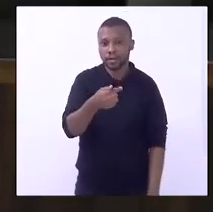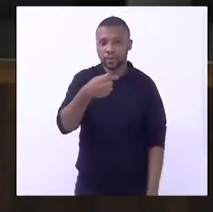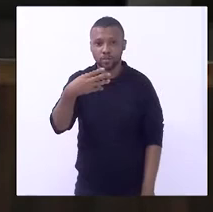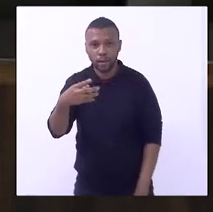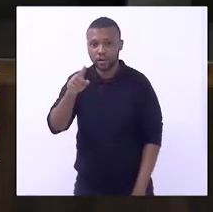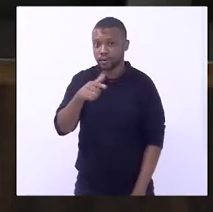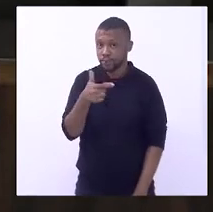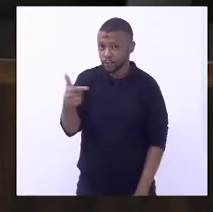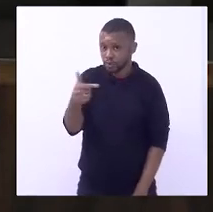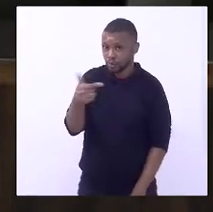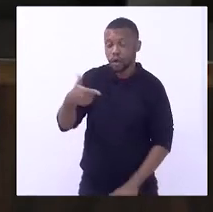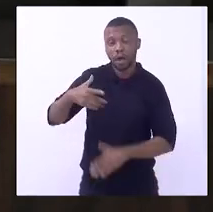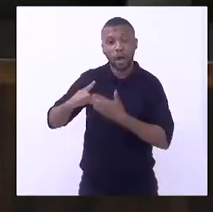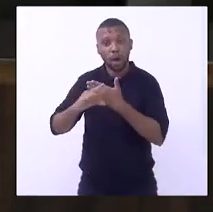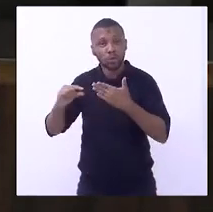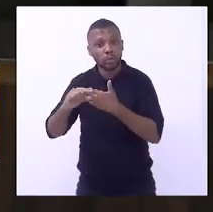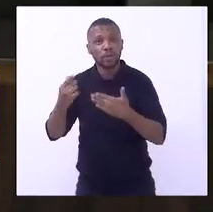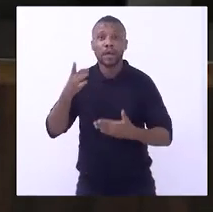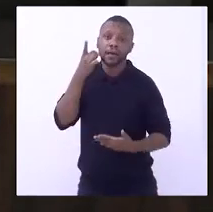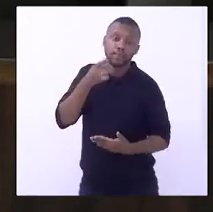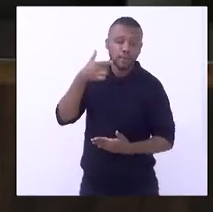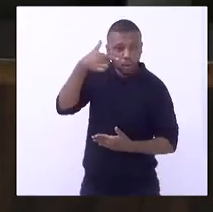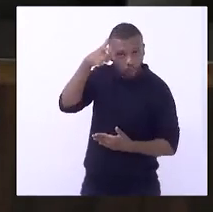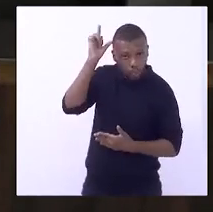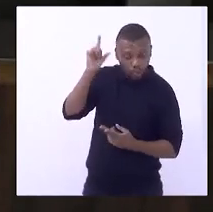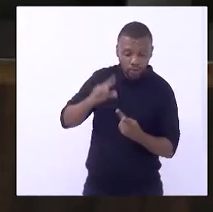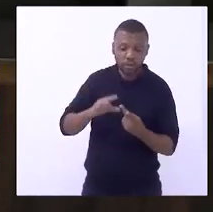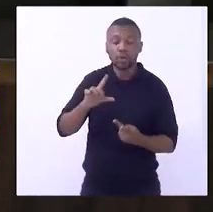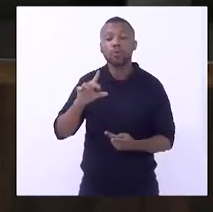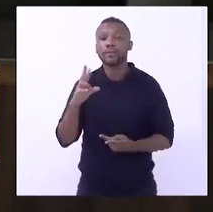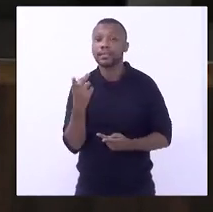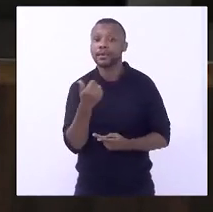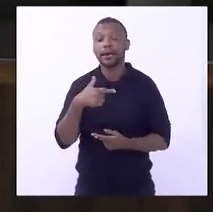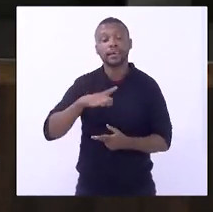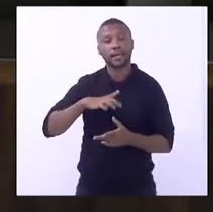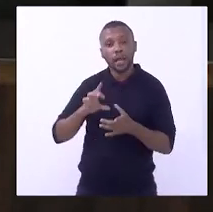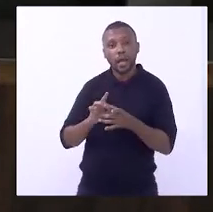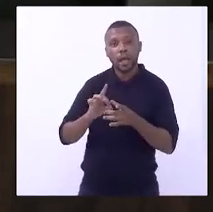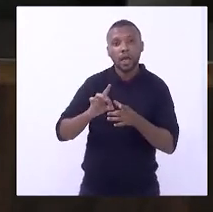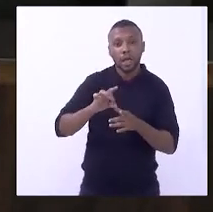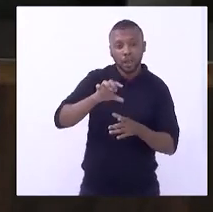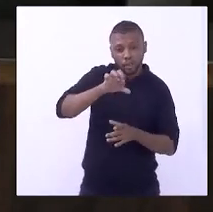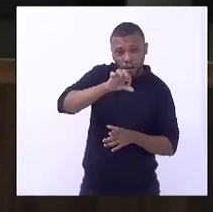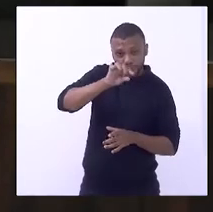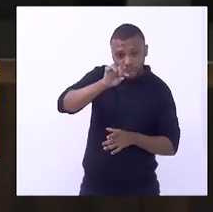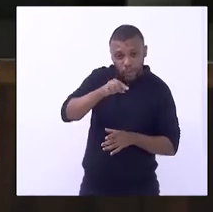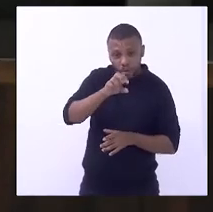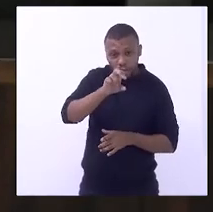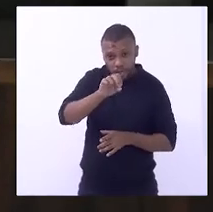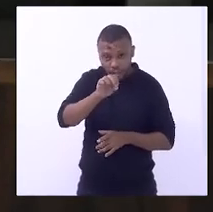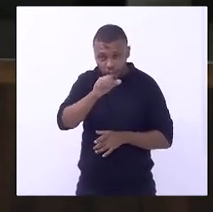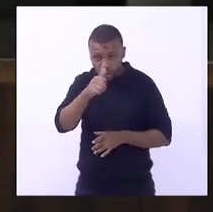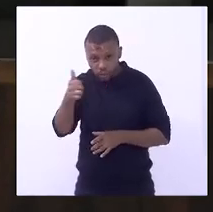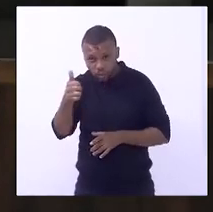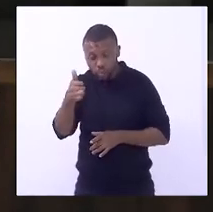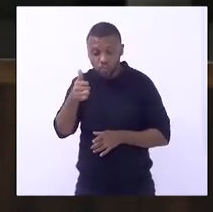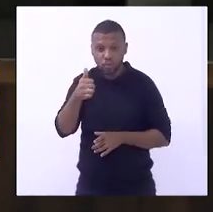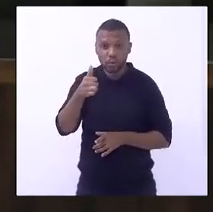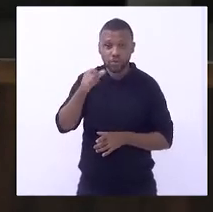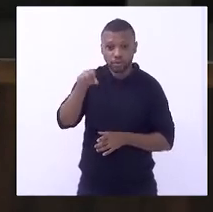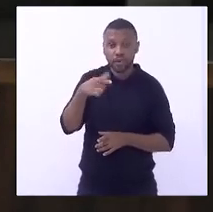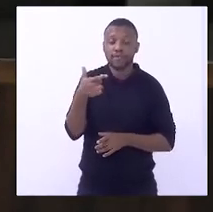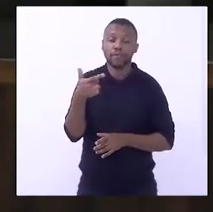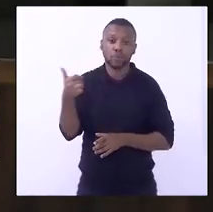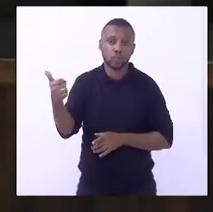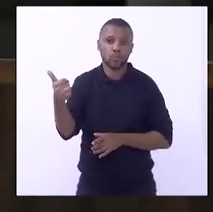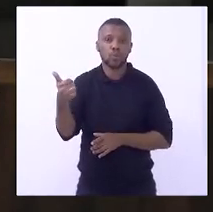5374 de 22, de autoria de deputados Luiz Paulo e Lucinha, que prroga a vigência da Lei 9.501, de 30 de novembro de 21, pelo tempo